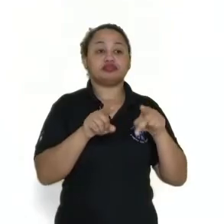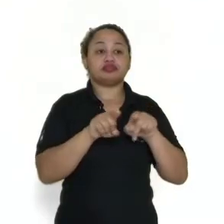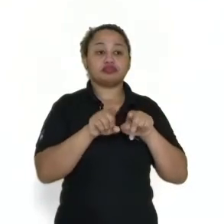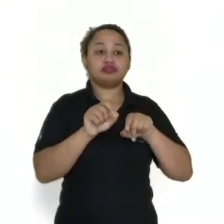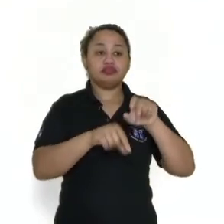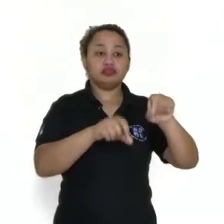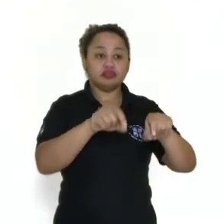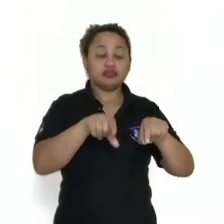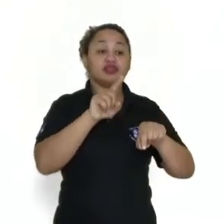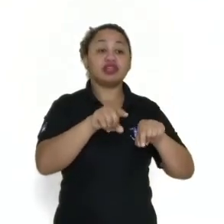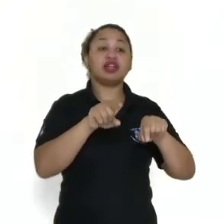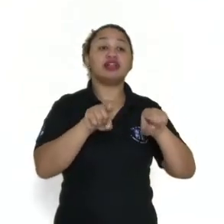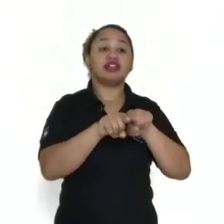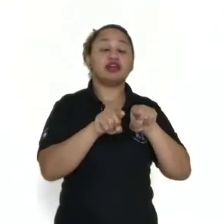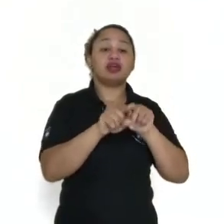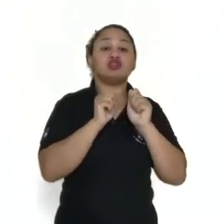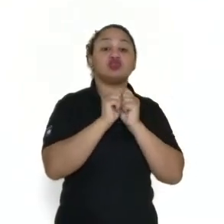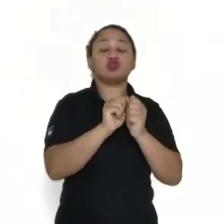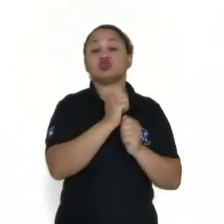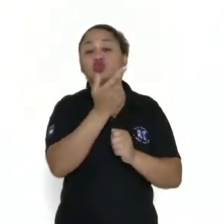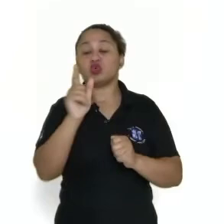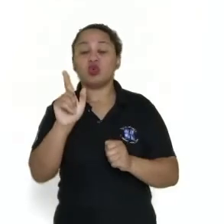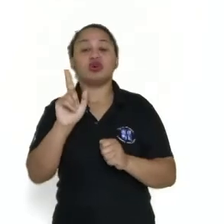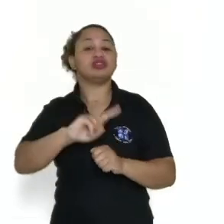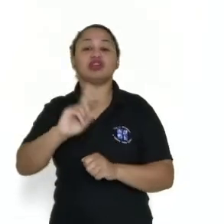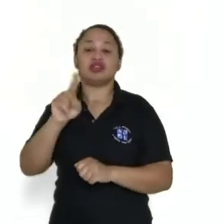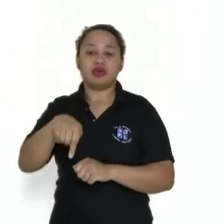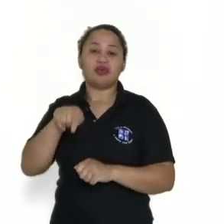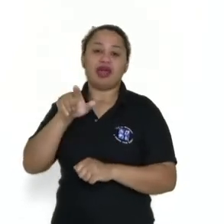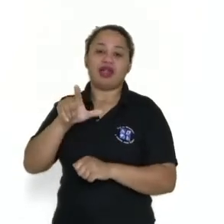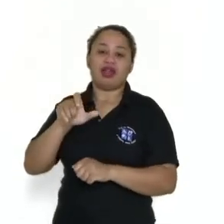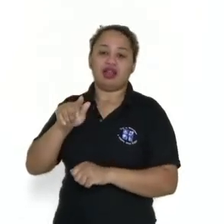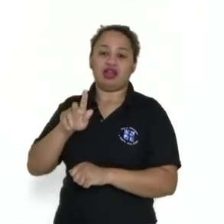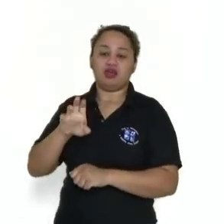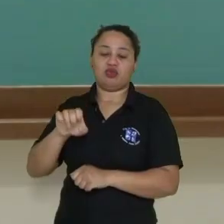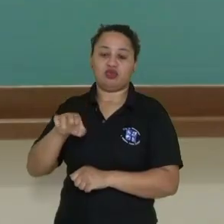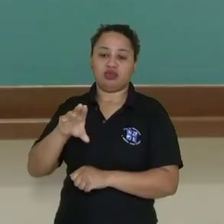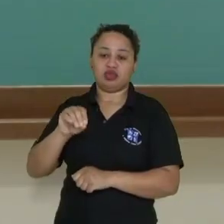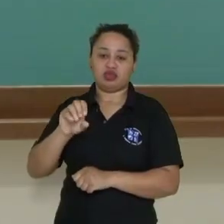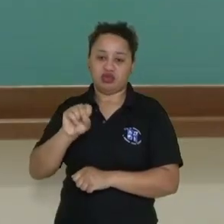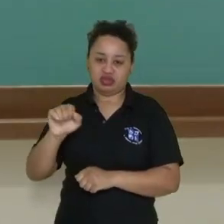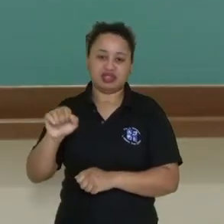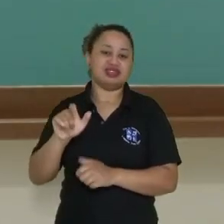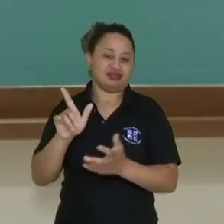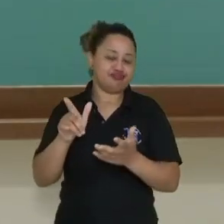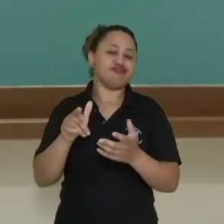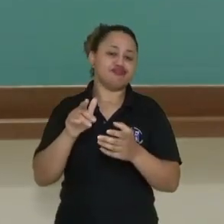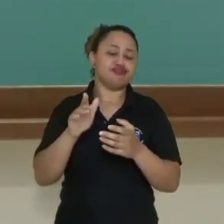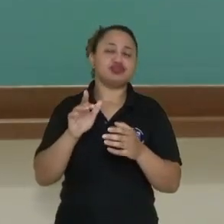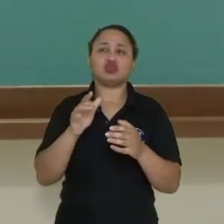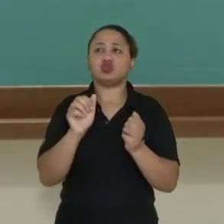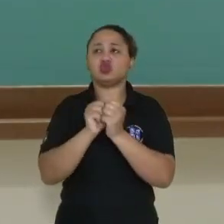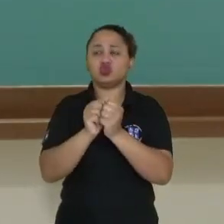plantando leguminosas em conjunto com outras plantas que não são leguminosas, então assim, juntas, né, de uma maneira